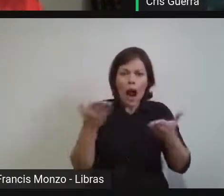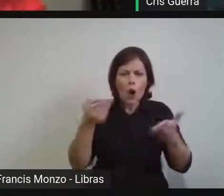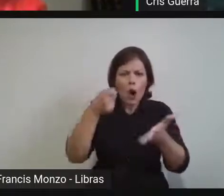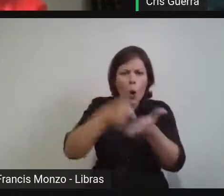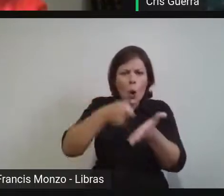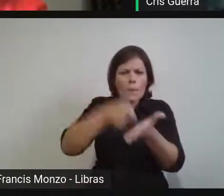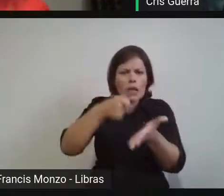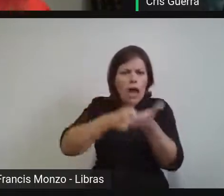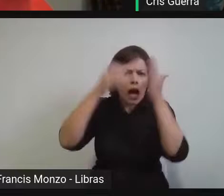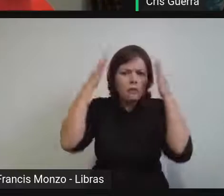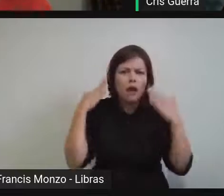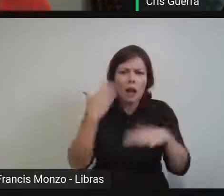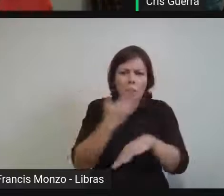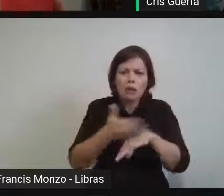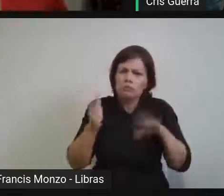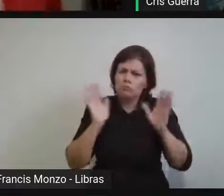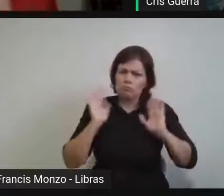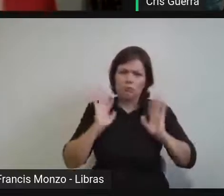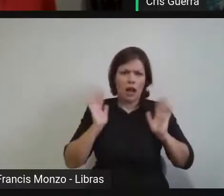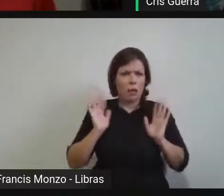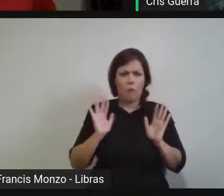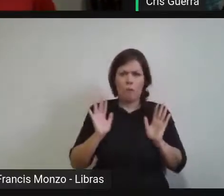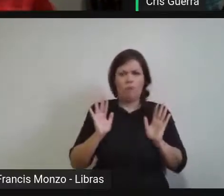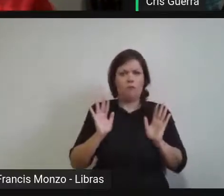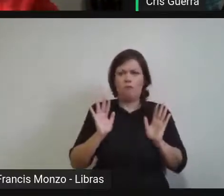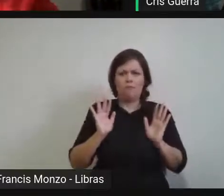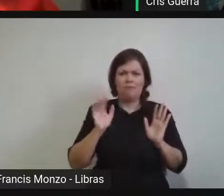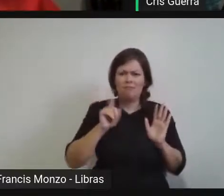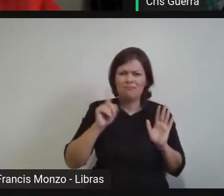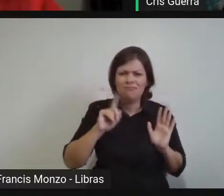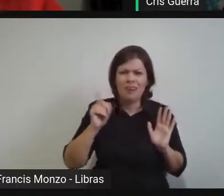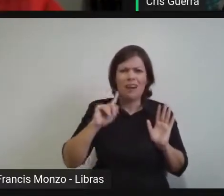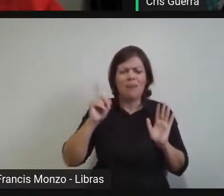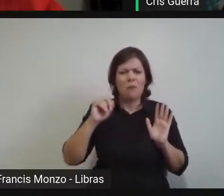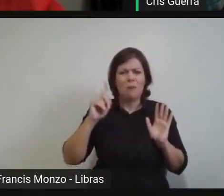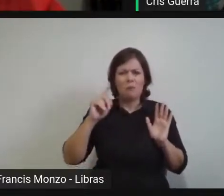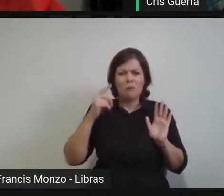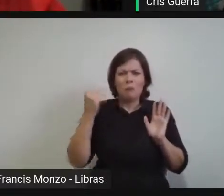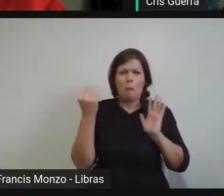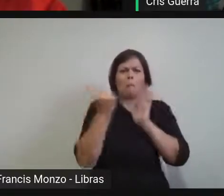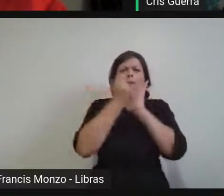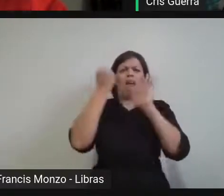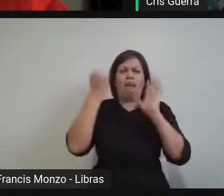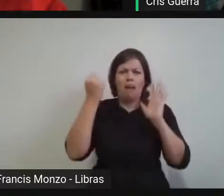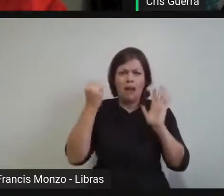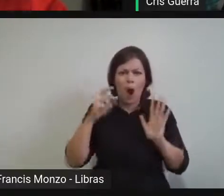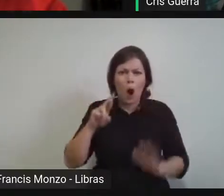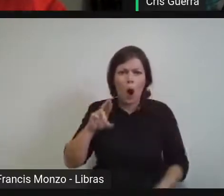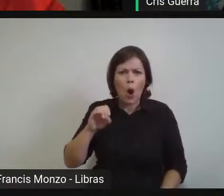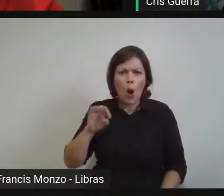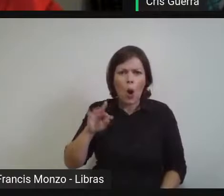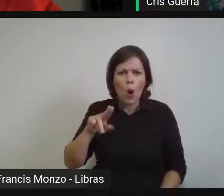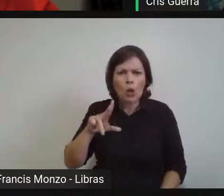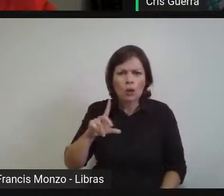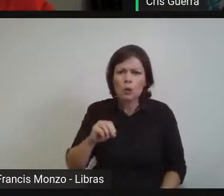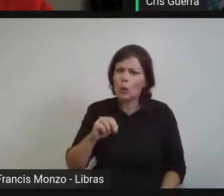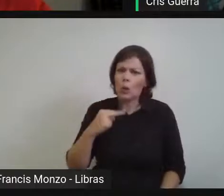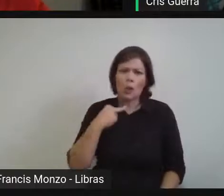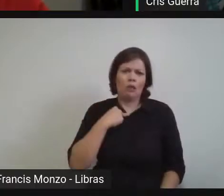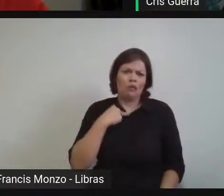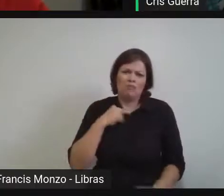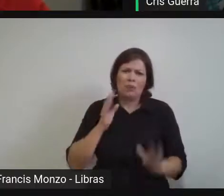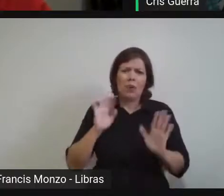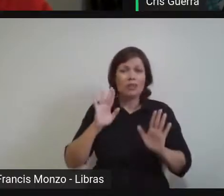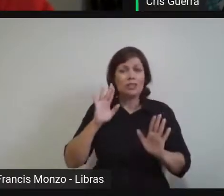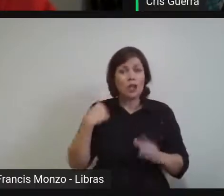lutar exatamente para que esses rótulos não nos prendam, né? A gente está no mundo para ser feliz.